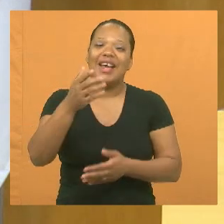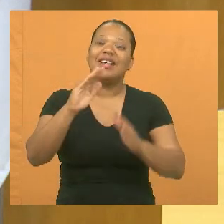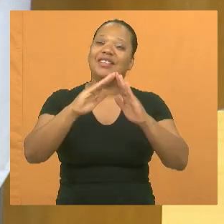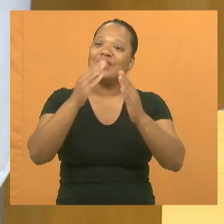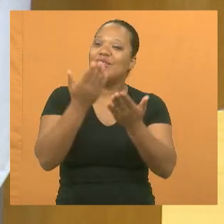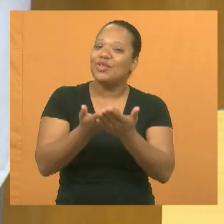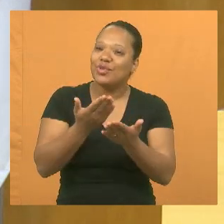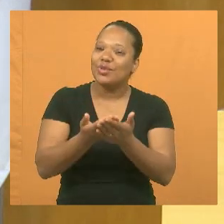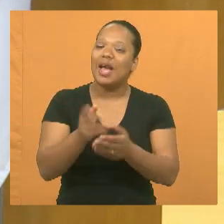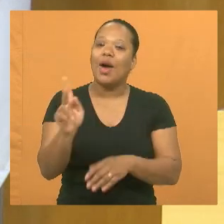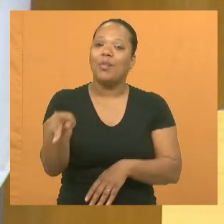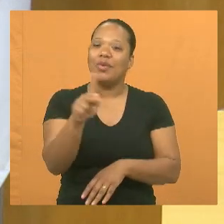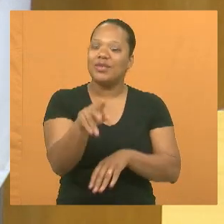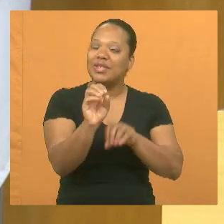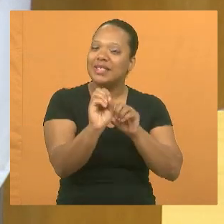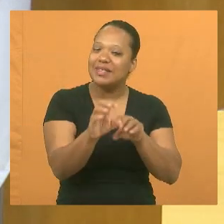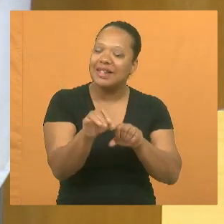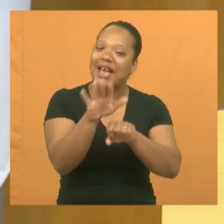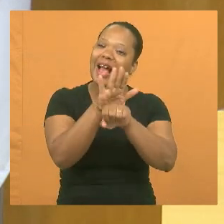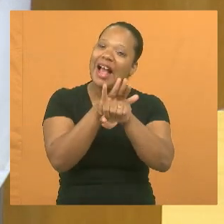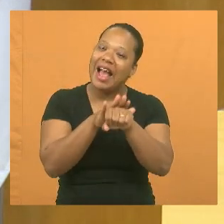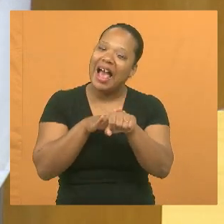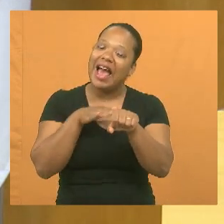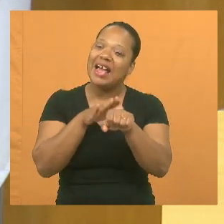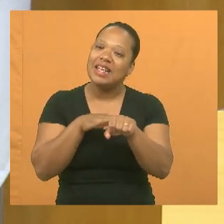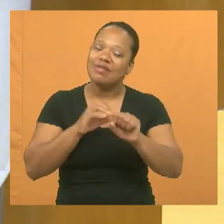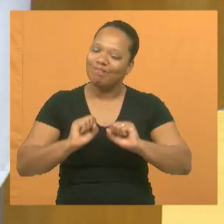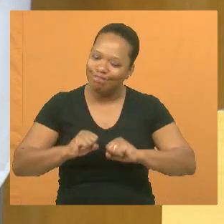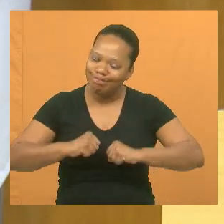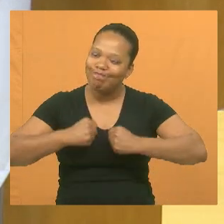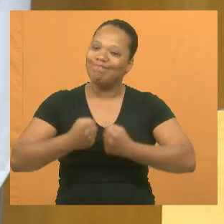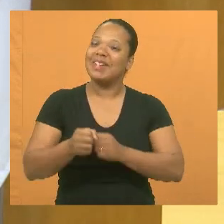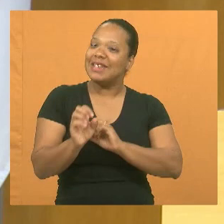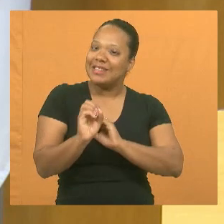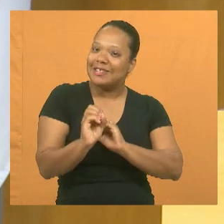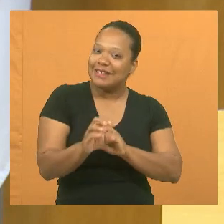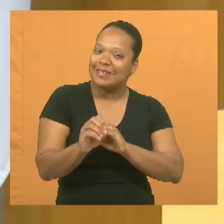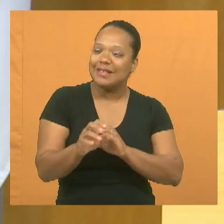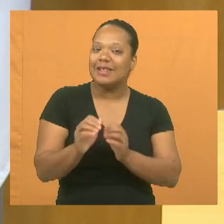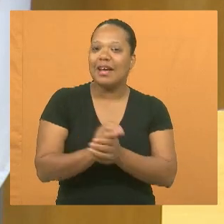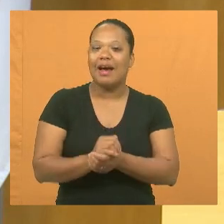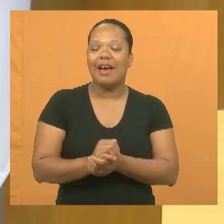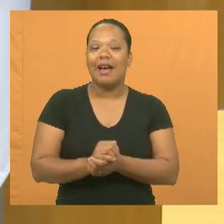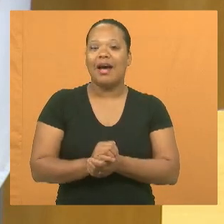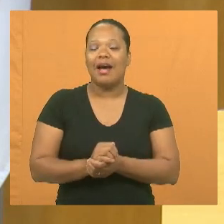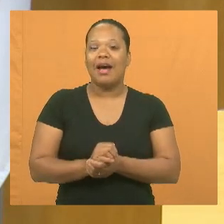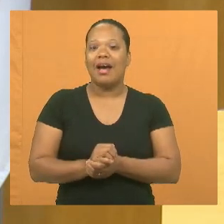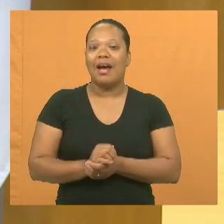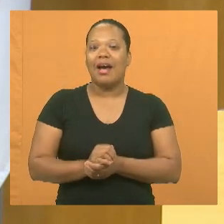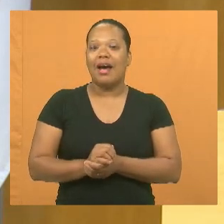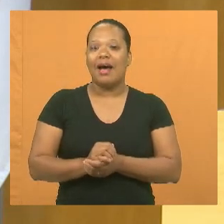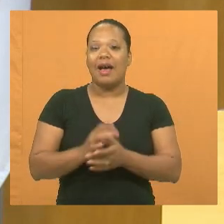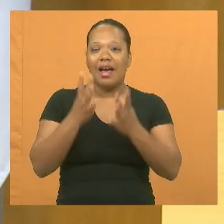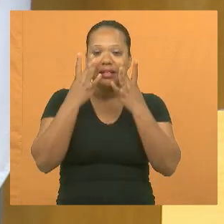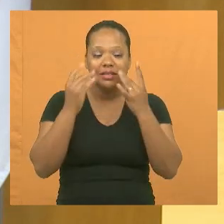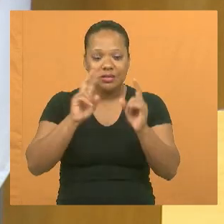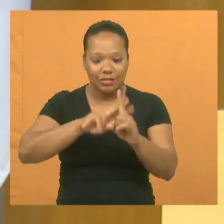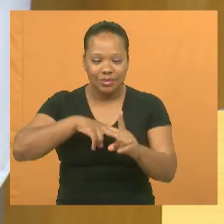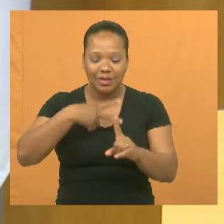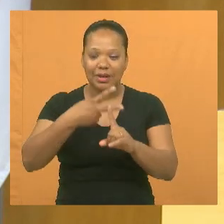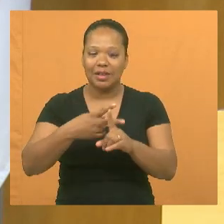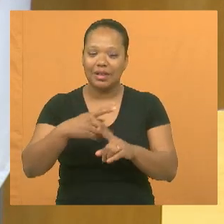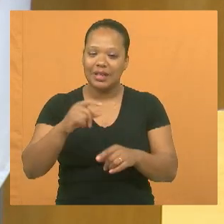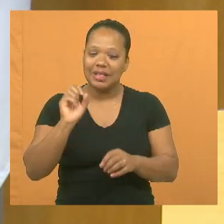um professor com o maior carinho, dedicação, uma atenção redobrada para ensinar a pegar no lápis,